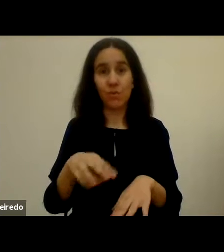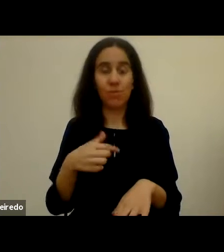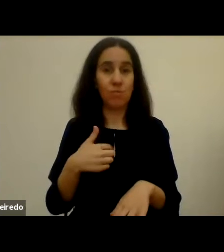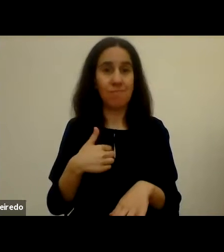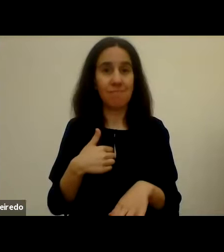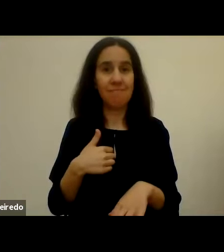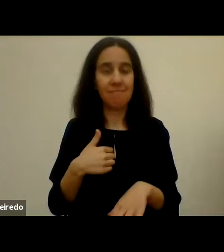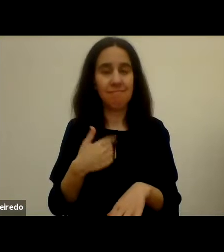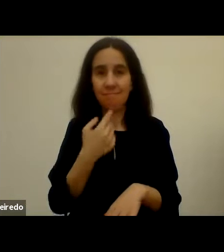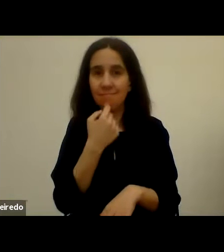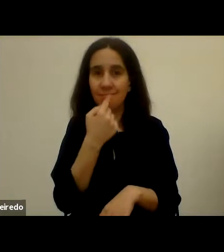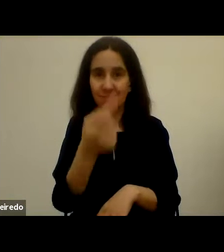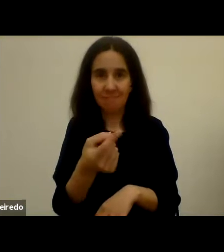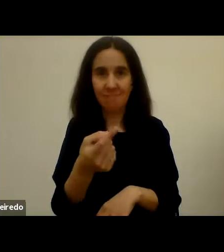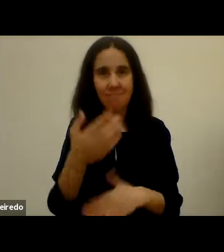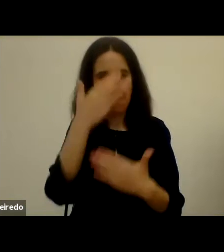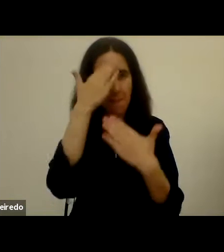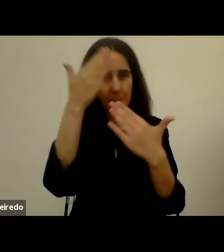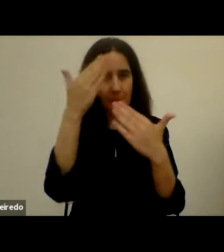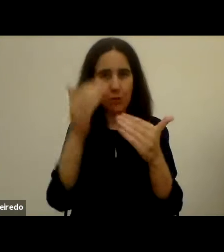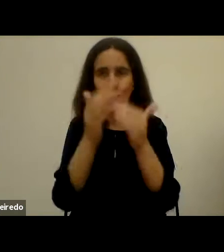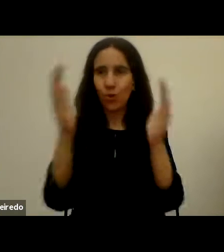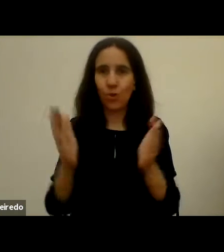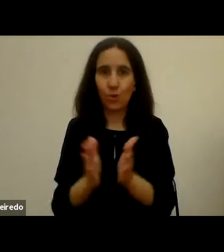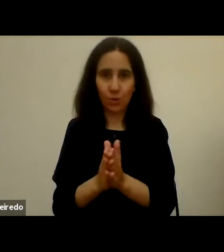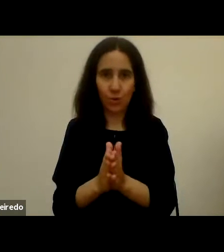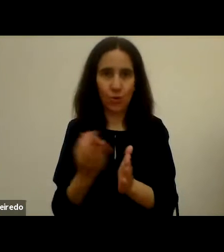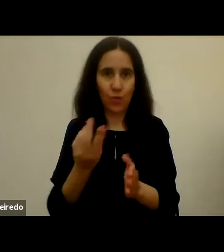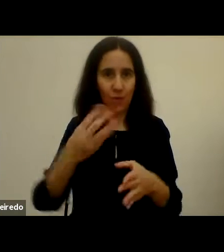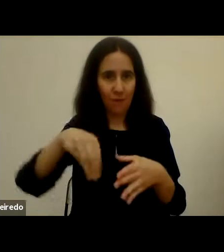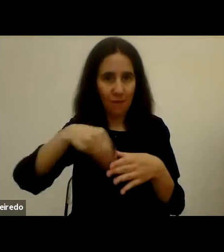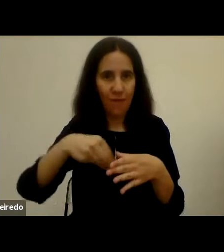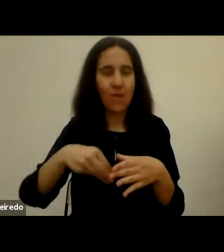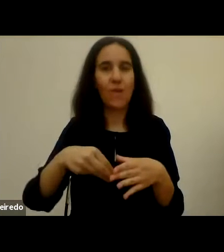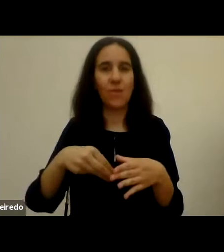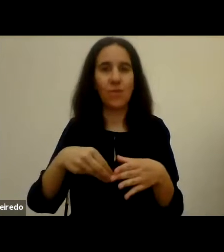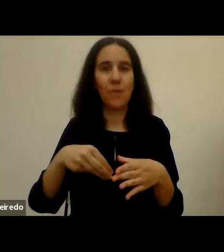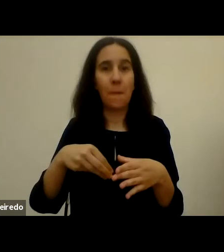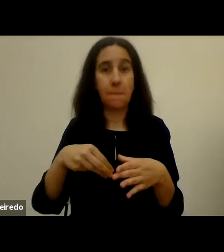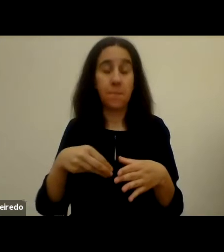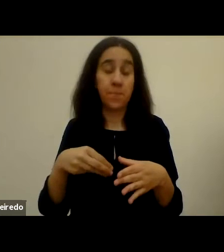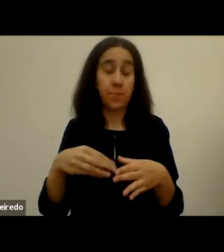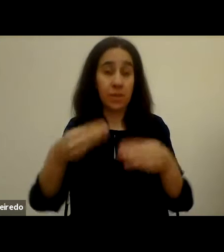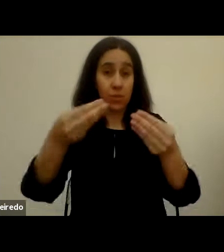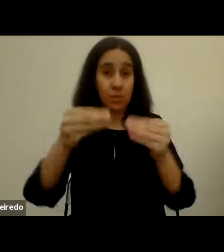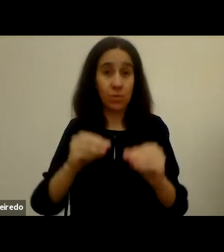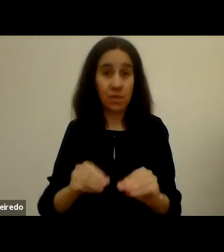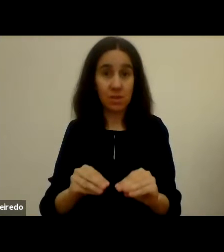deixo-me dar aqui os parabéns a todos aqueles que estiveram envolvidos na sua